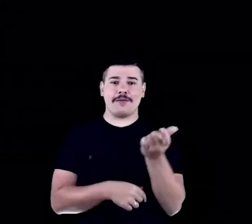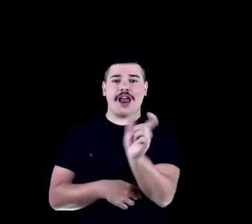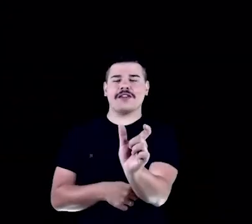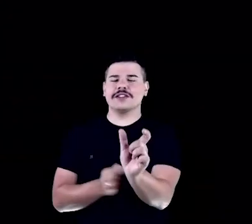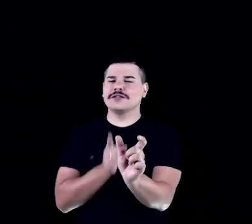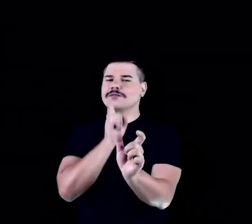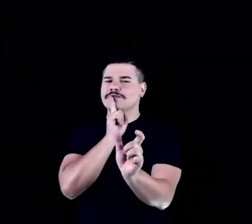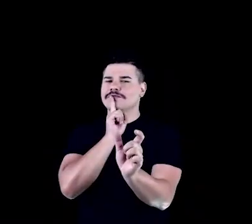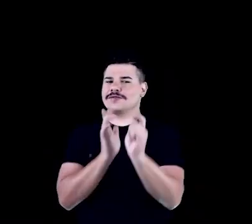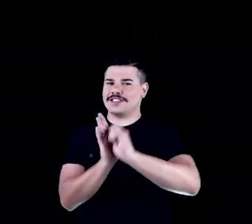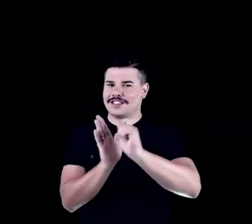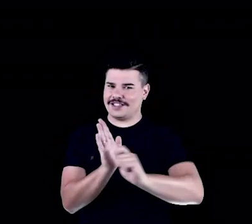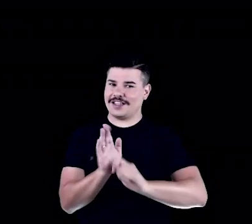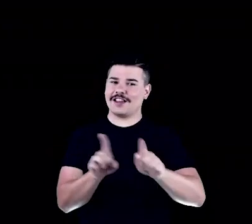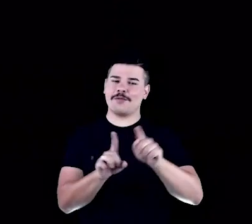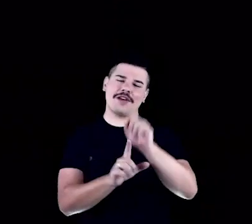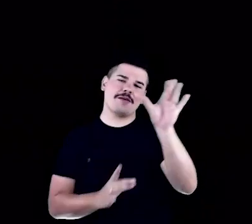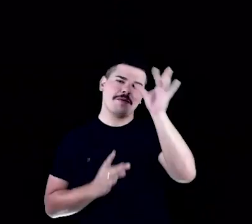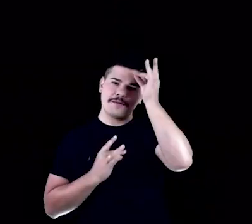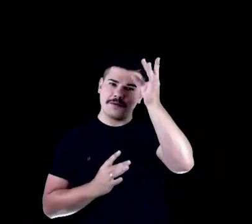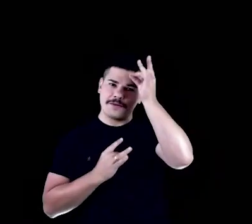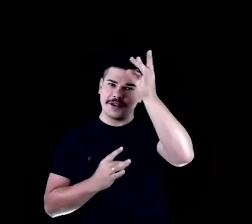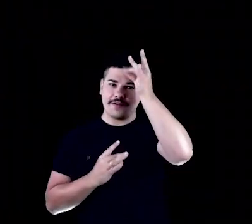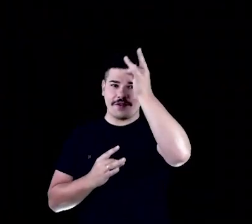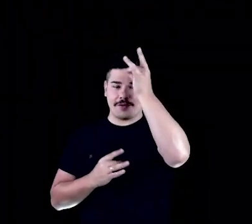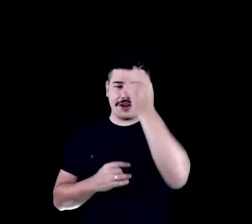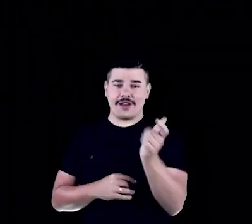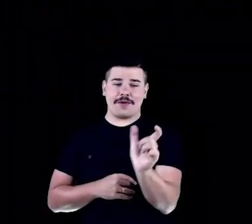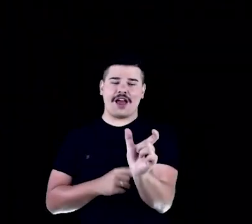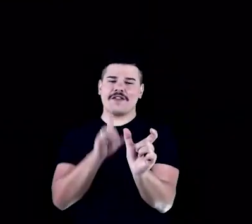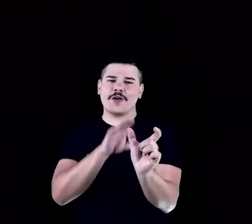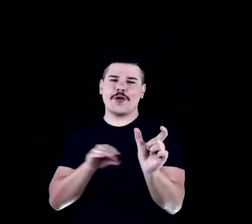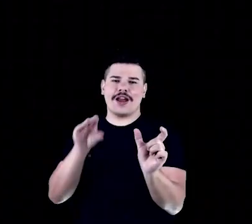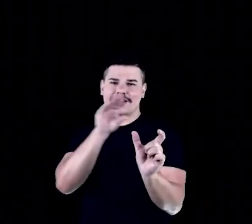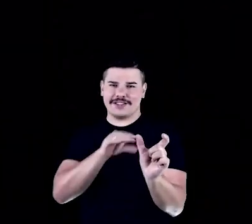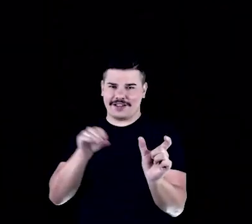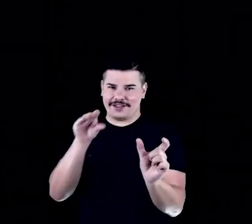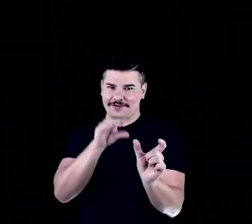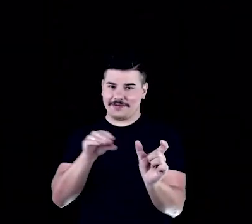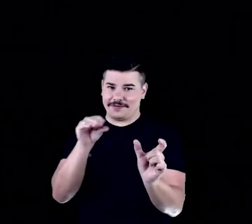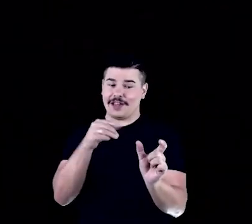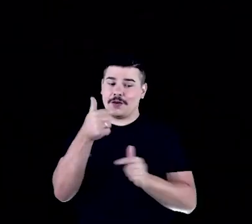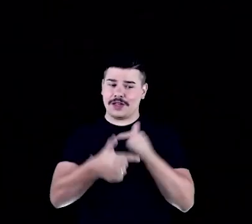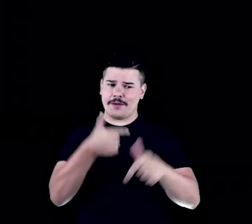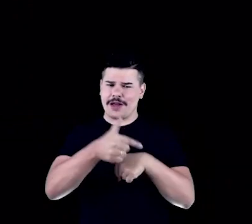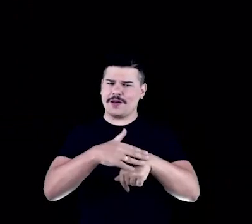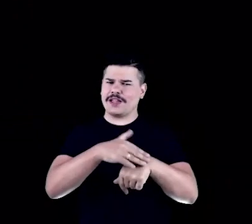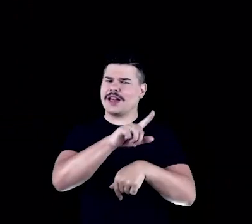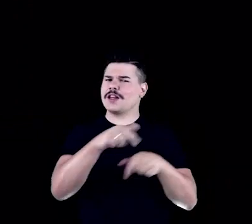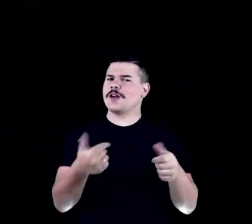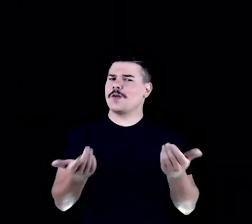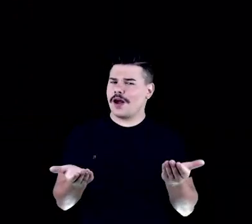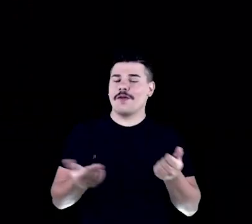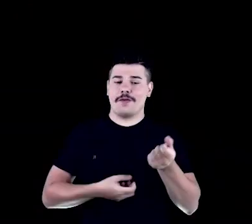silêncio na palavra escrita e a performatividade na palavra oralizada. Trabalho